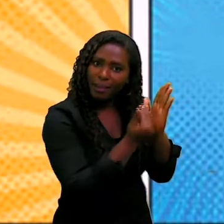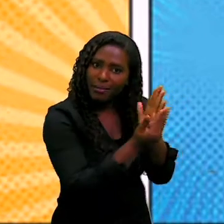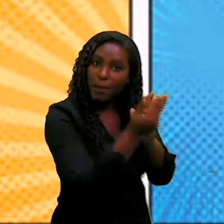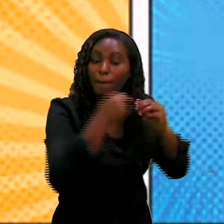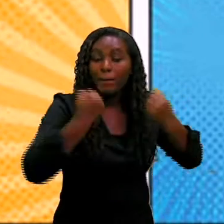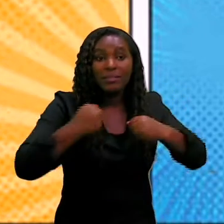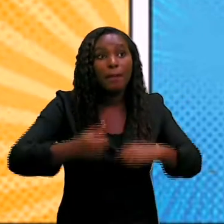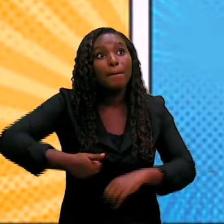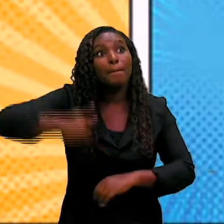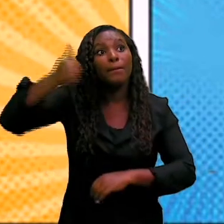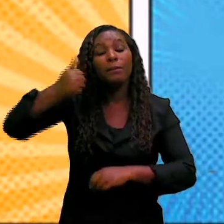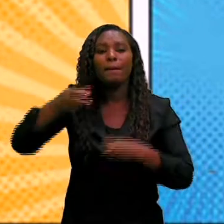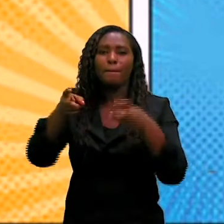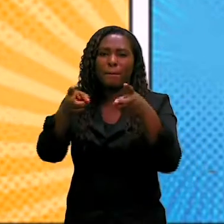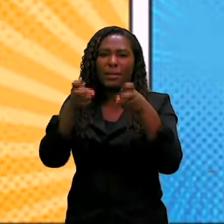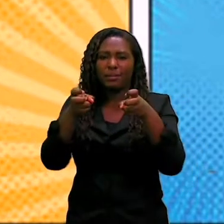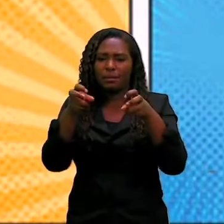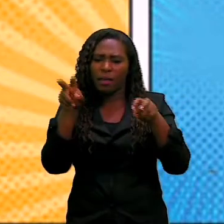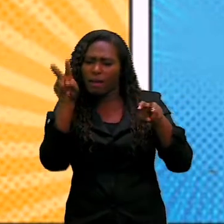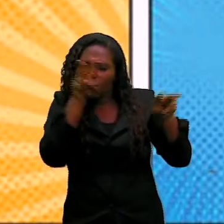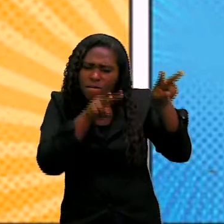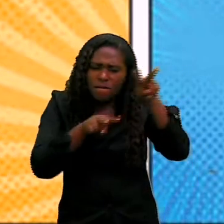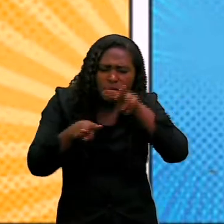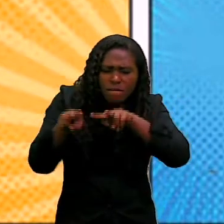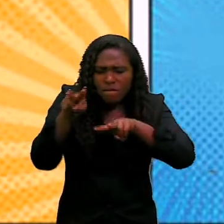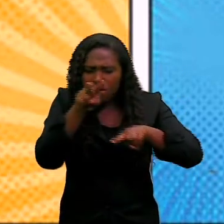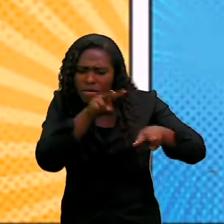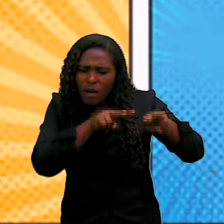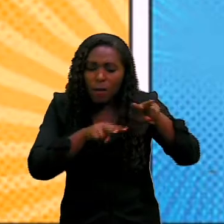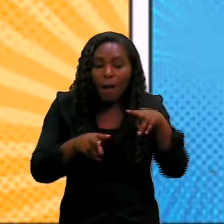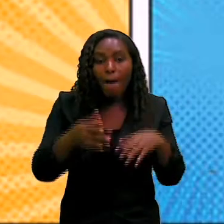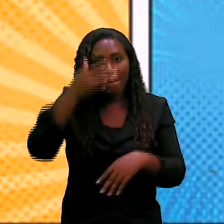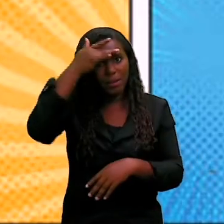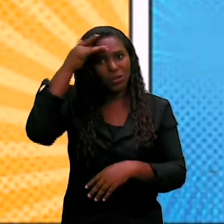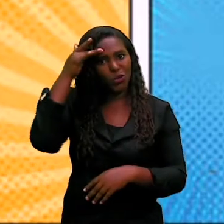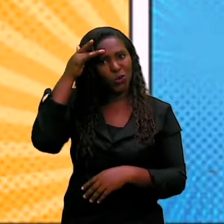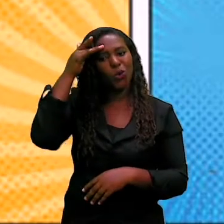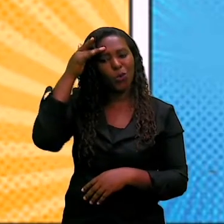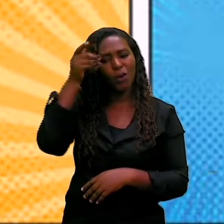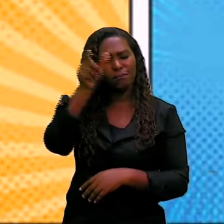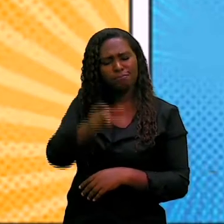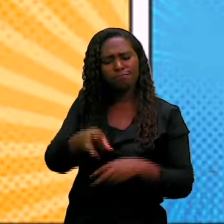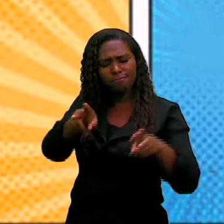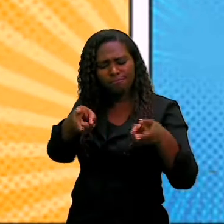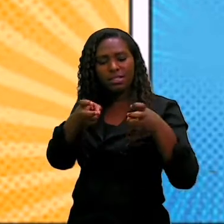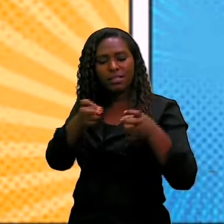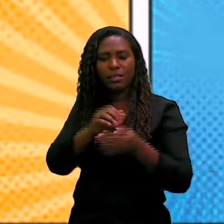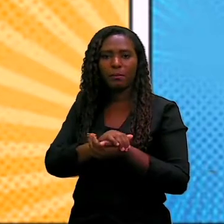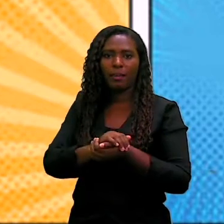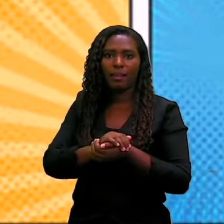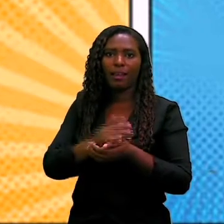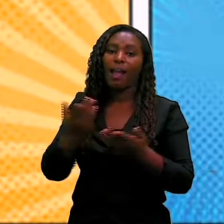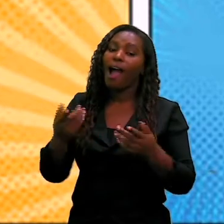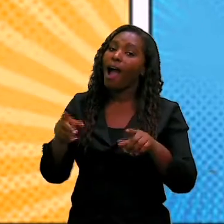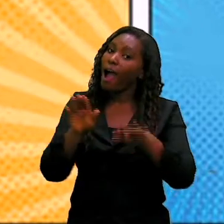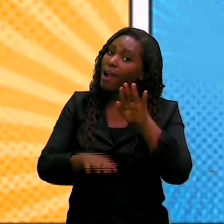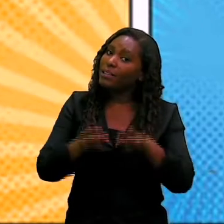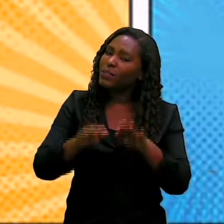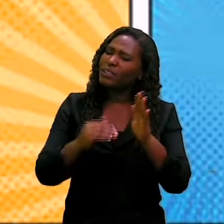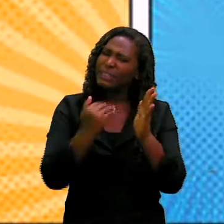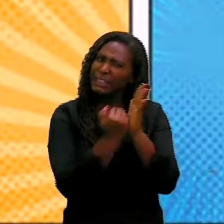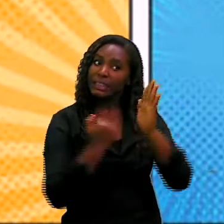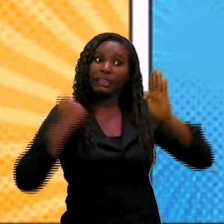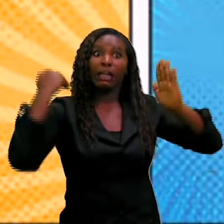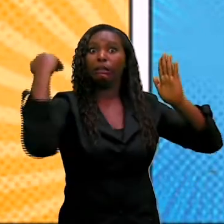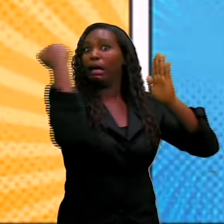das charges, eles criam personagens humanos, exagerando em quê? Em alguns traços, só isso. E eu trouxe